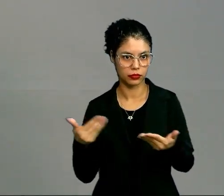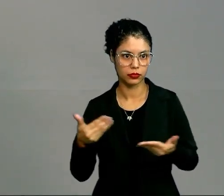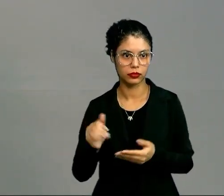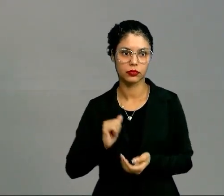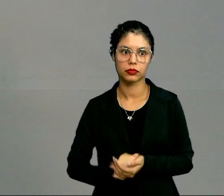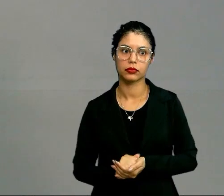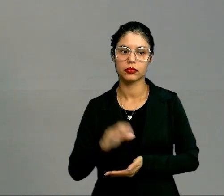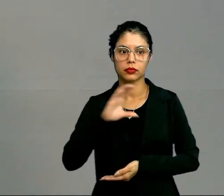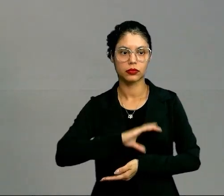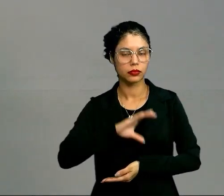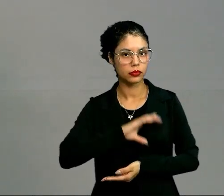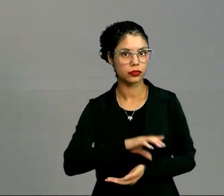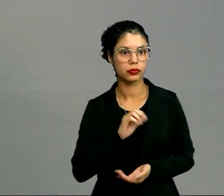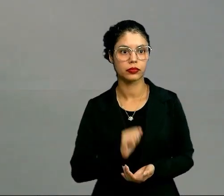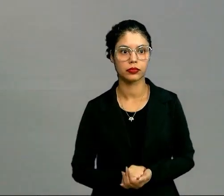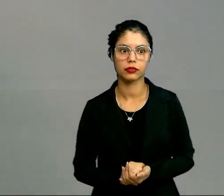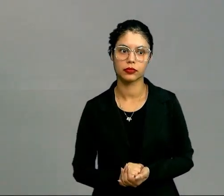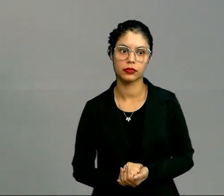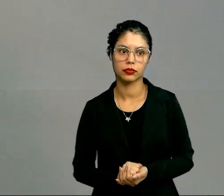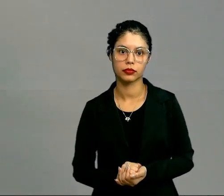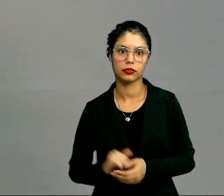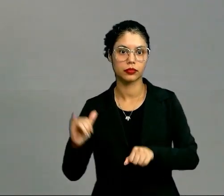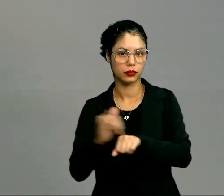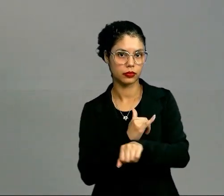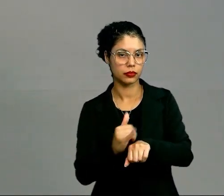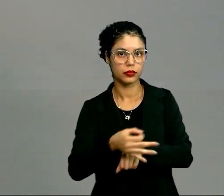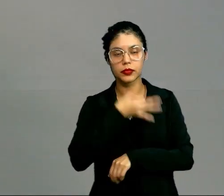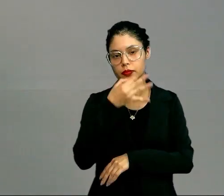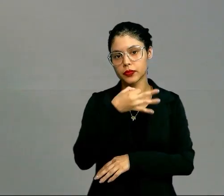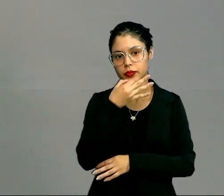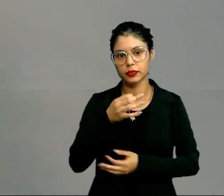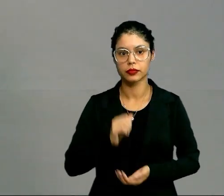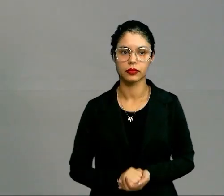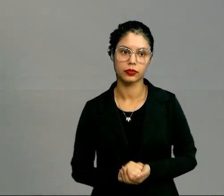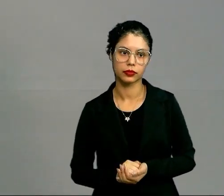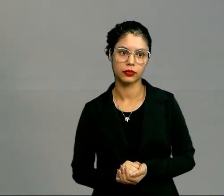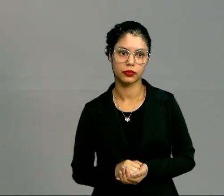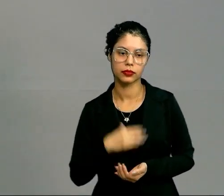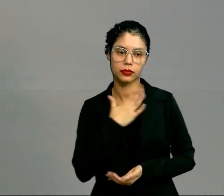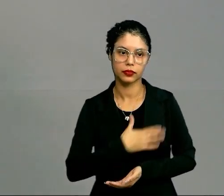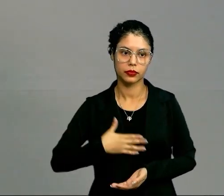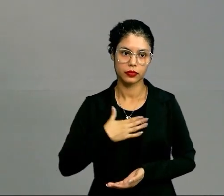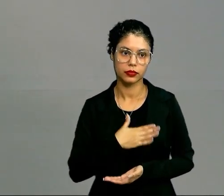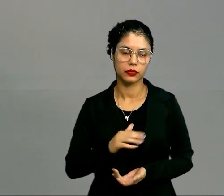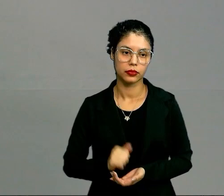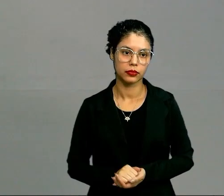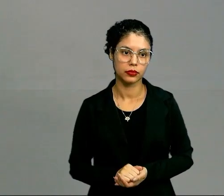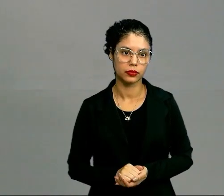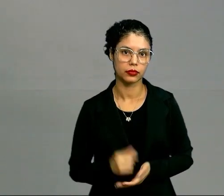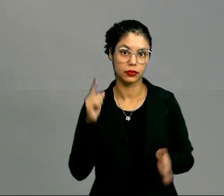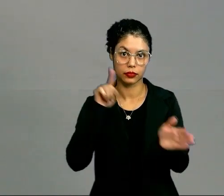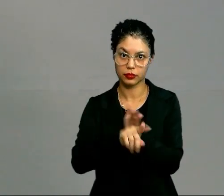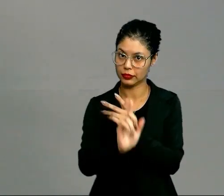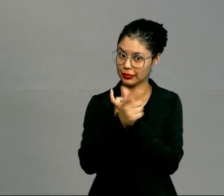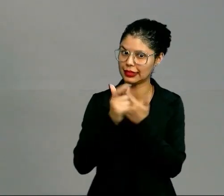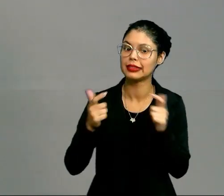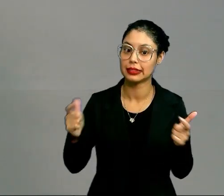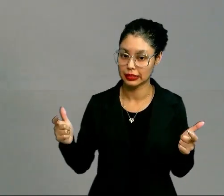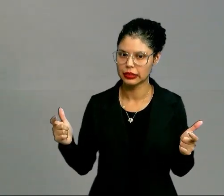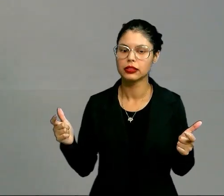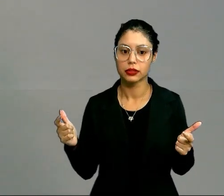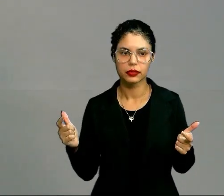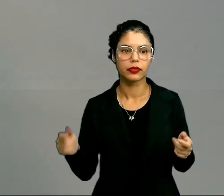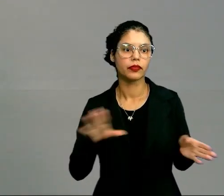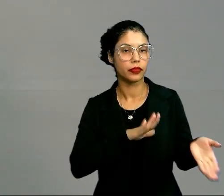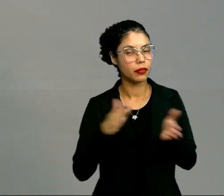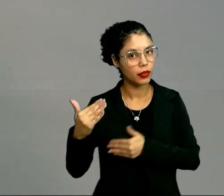nosso componente curricular de língua portuguesa sobre estratégias argumentativas. Eu espero que vocês tenham gostado. Eu sei que as questões são um pouco longas,